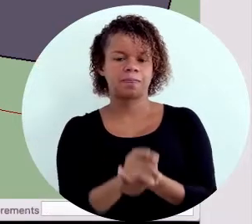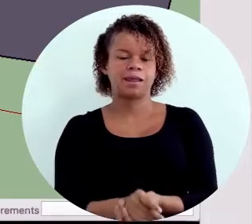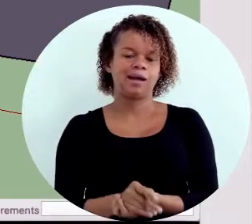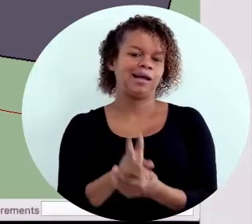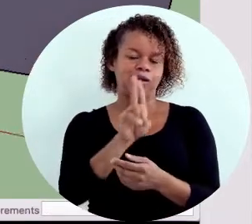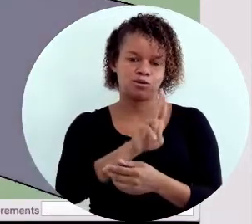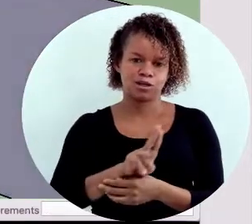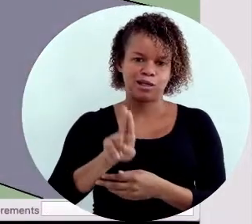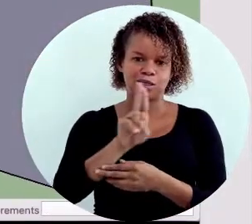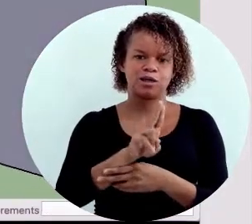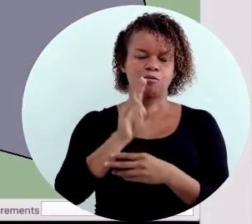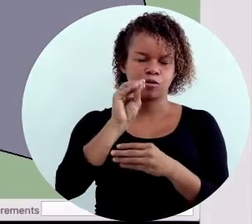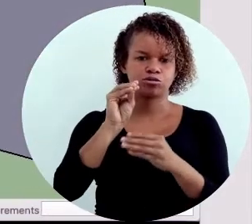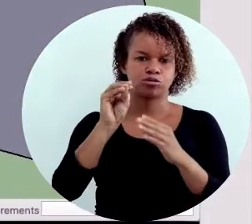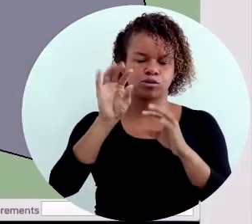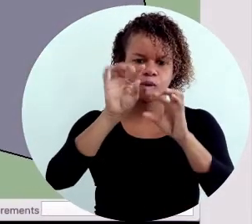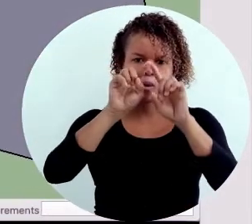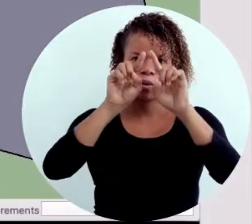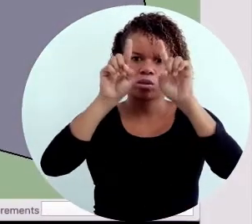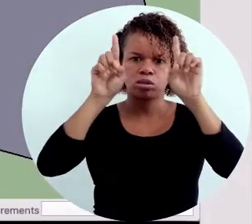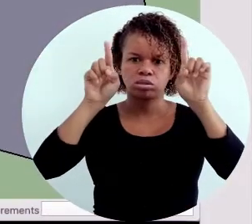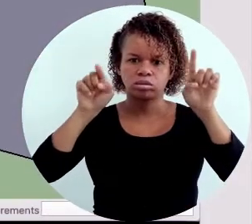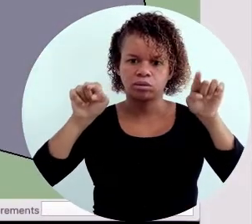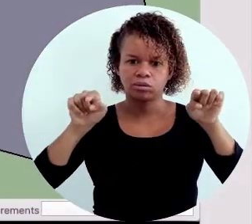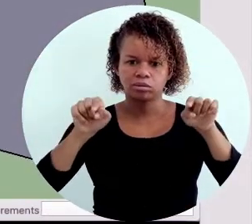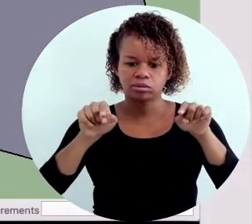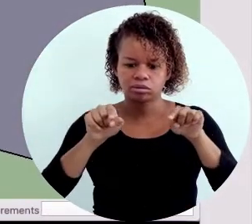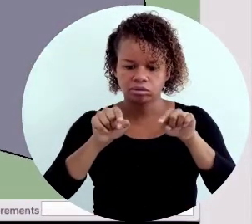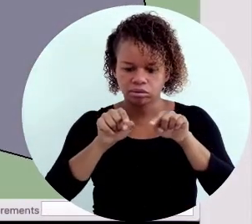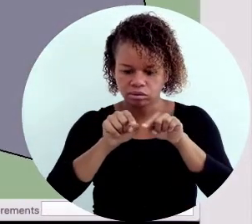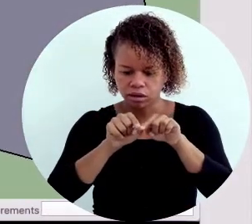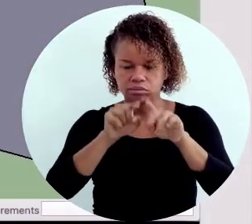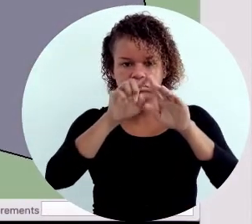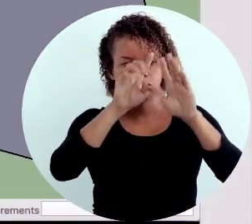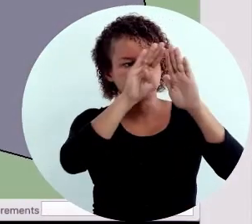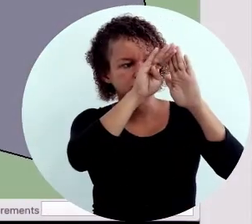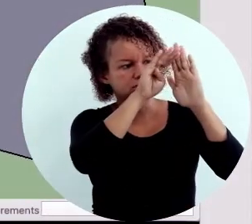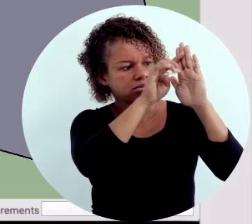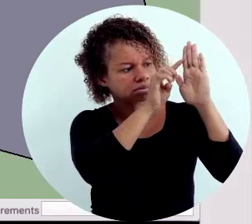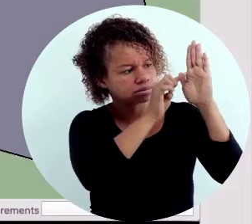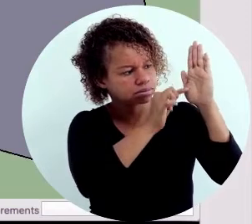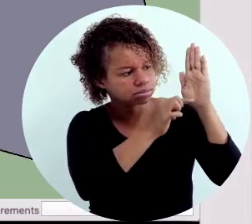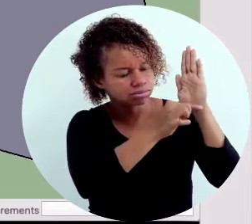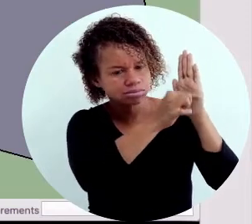Utilizando o Orbit, eu posso rotacionar e definindo esse contorno da planta.